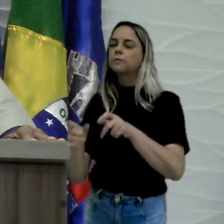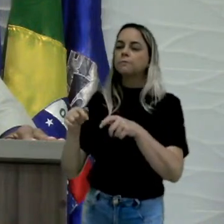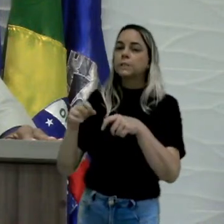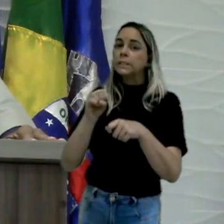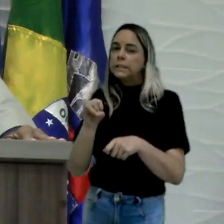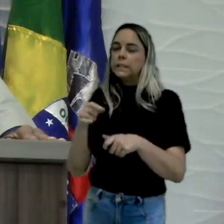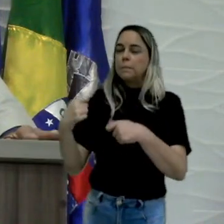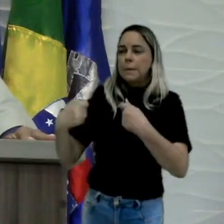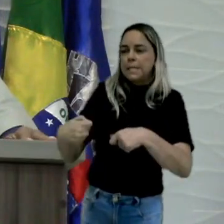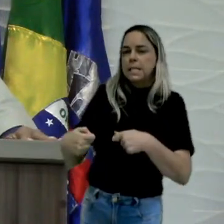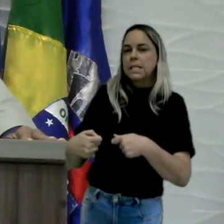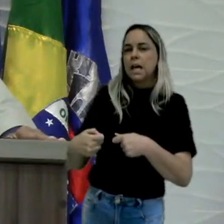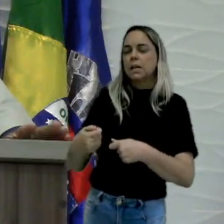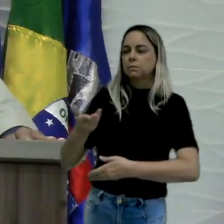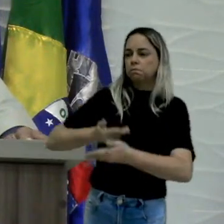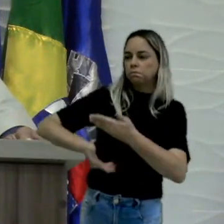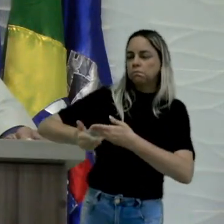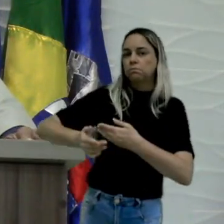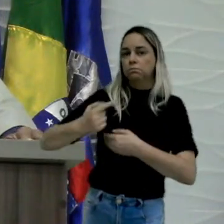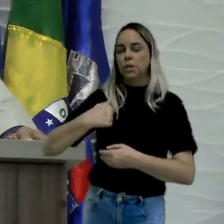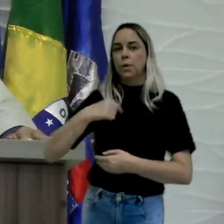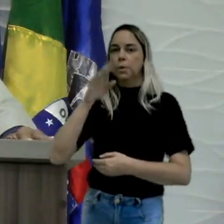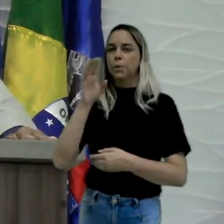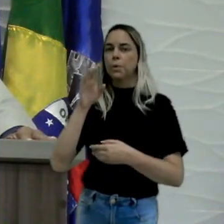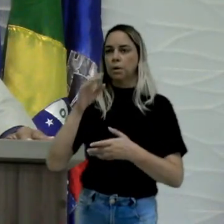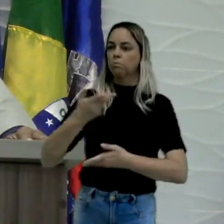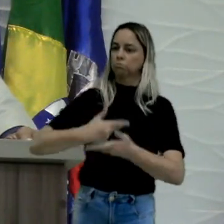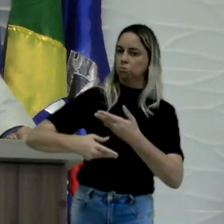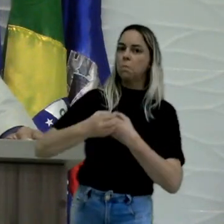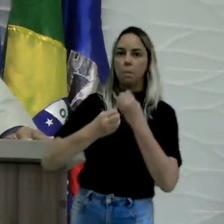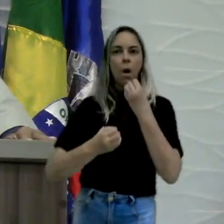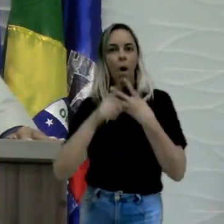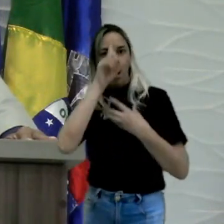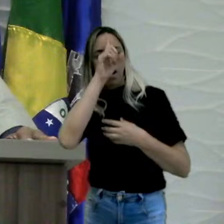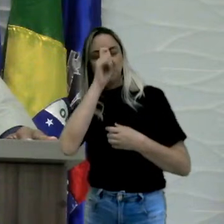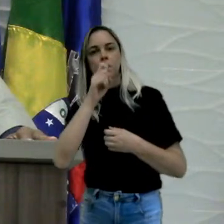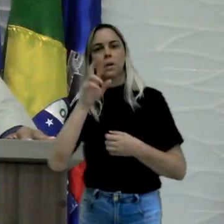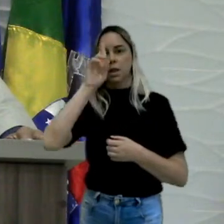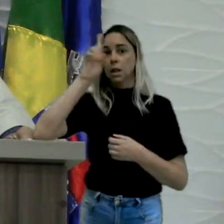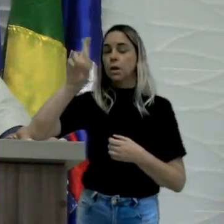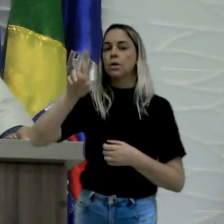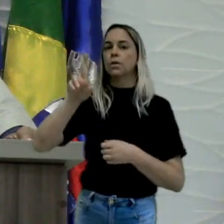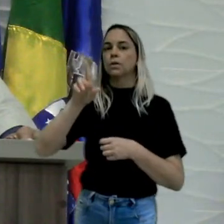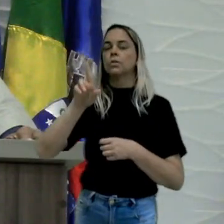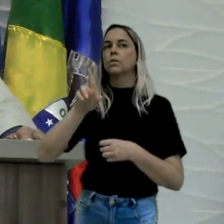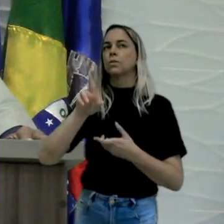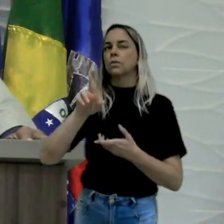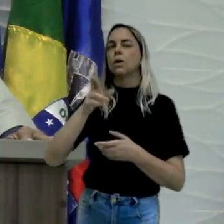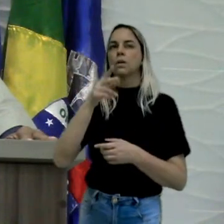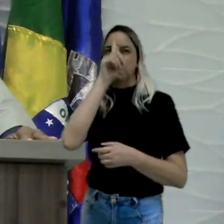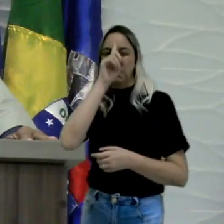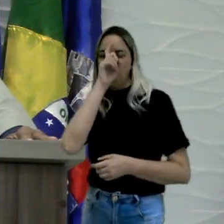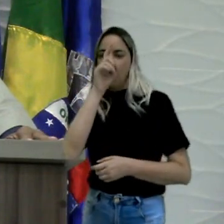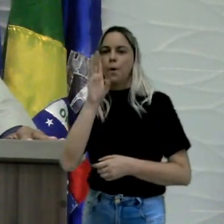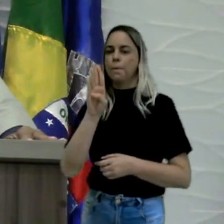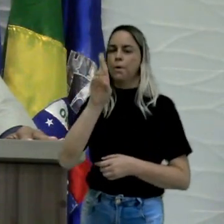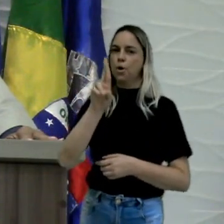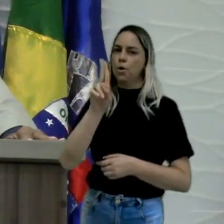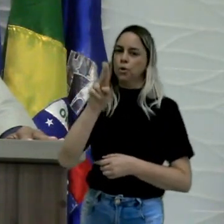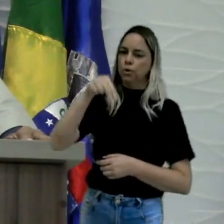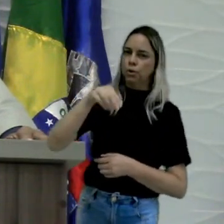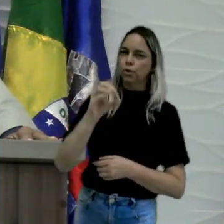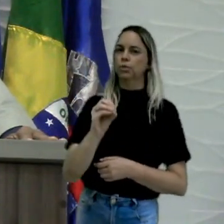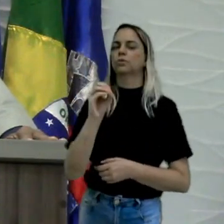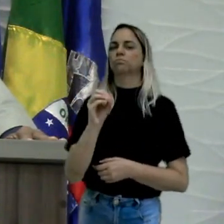muito recebido, o Bruno, diretor do hospital. Quero mandar até um abraço para ele. Muito bem recebido, de verdade. Se